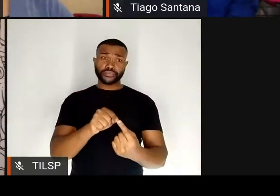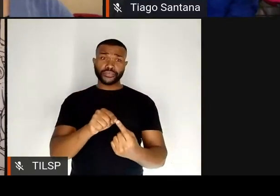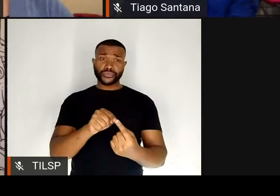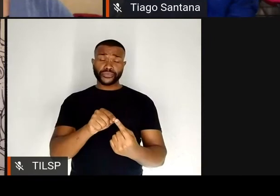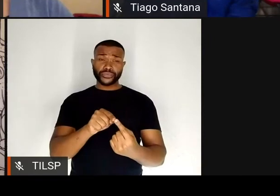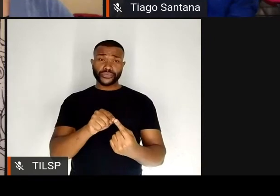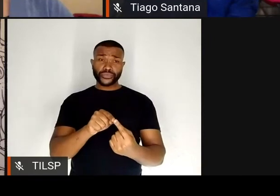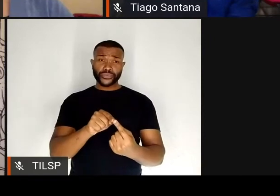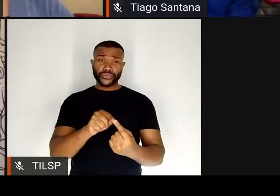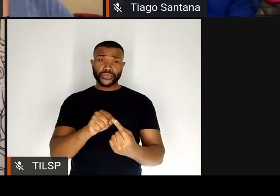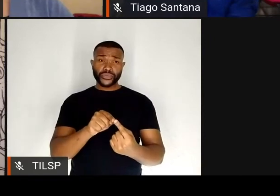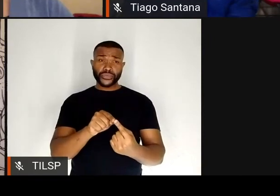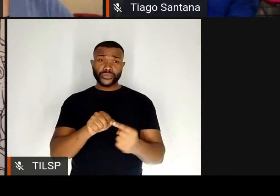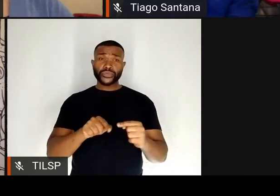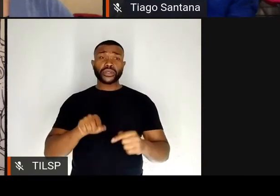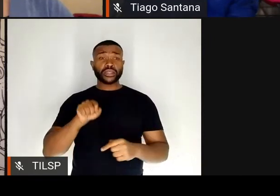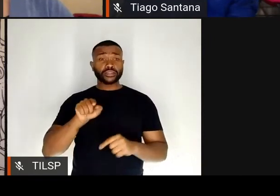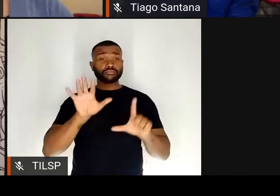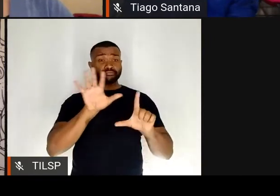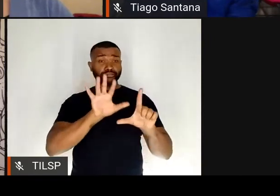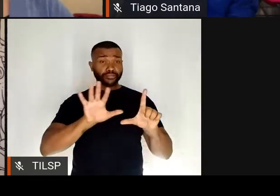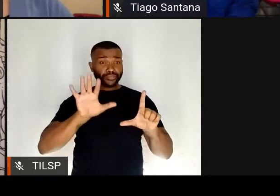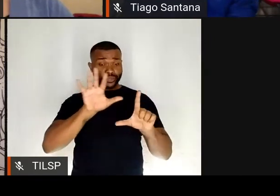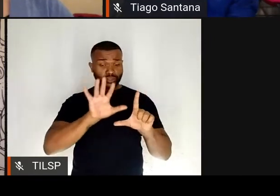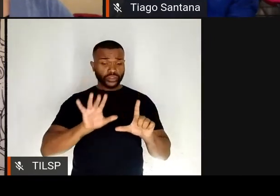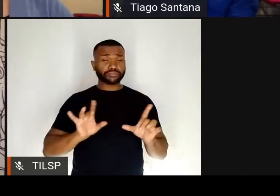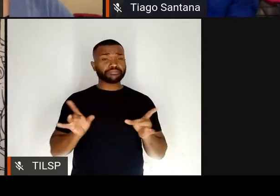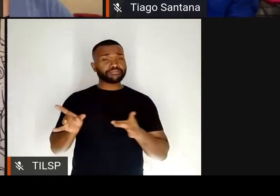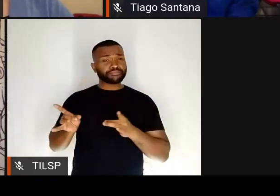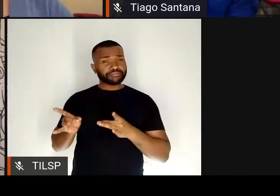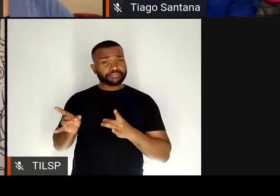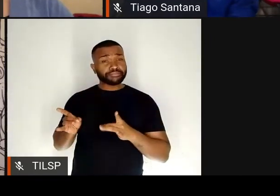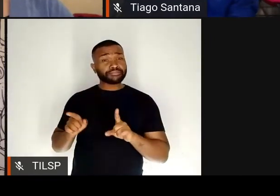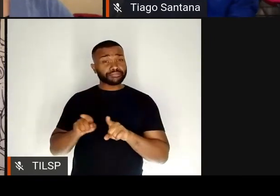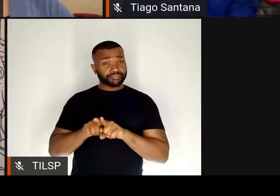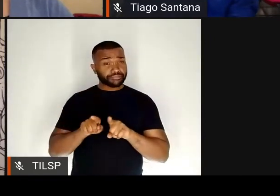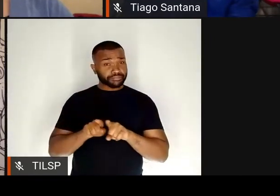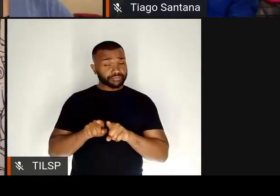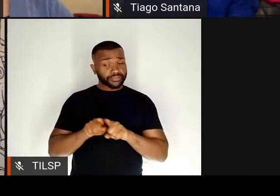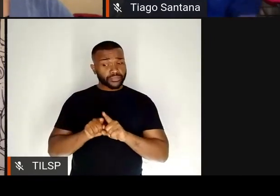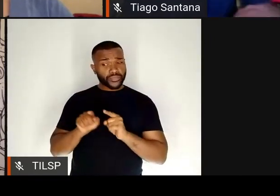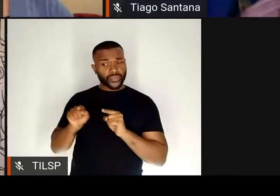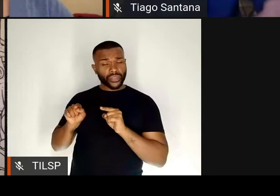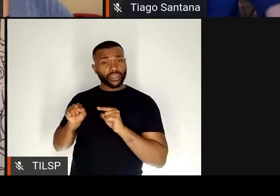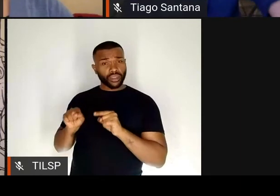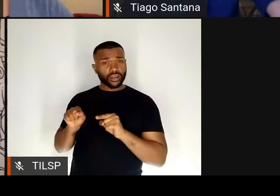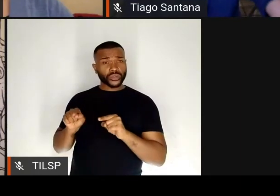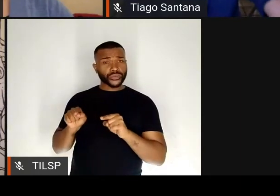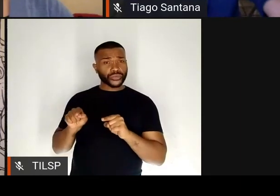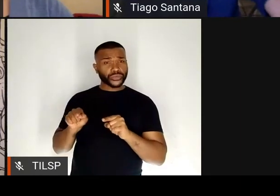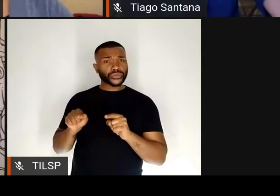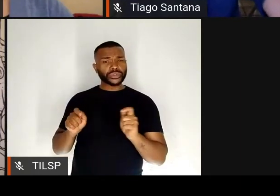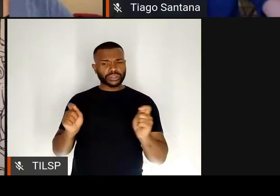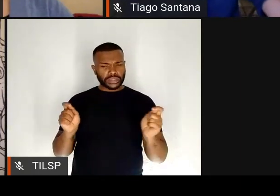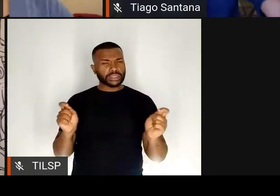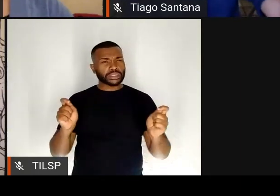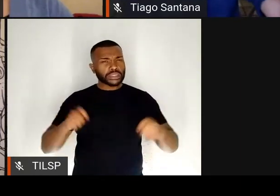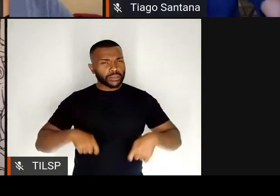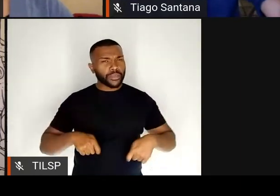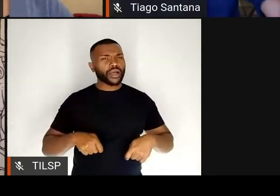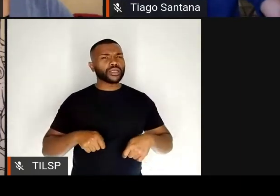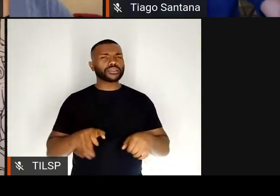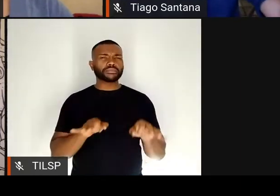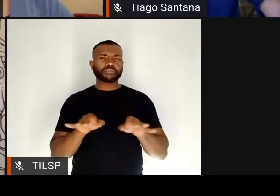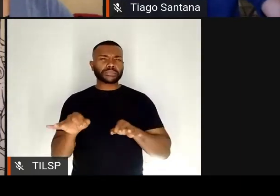que o Flusser define como imagem técnica, né, a presença do aparato que é capaz de, né,